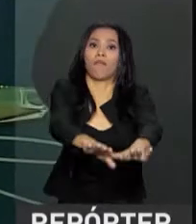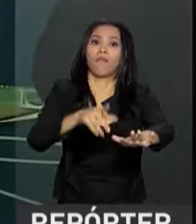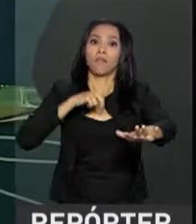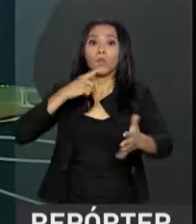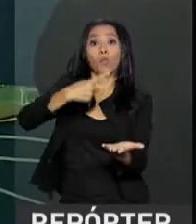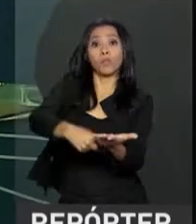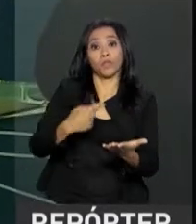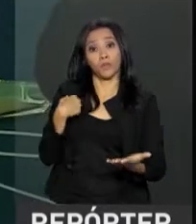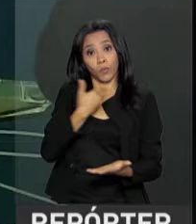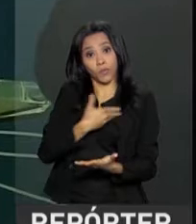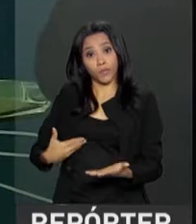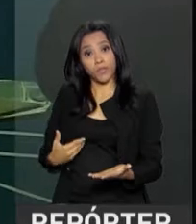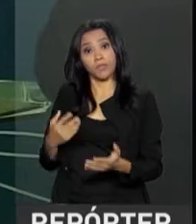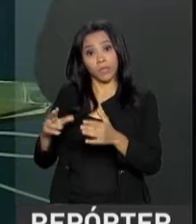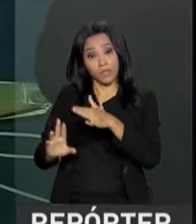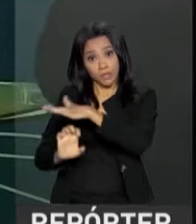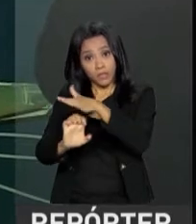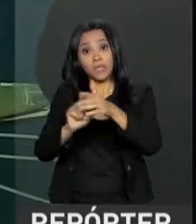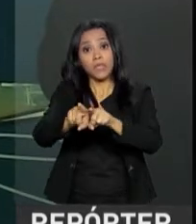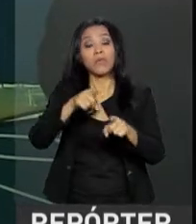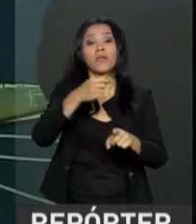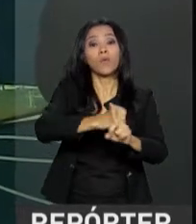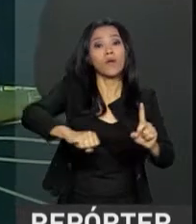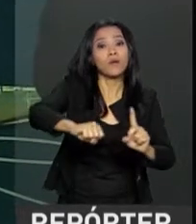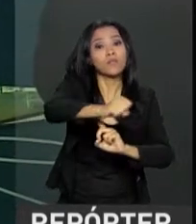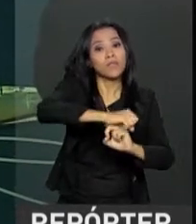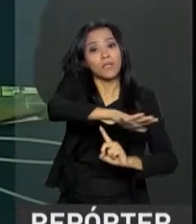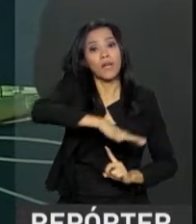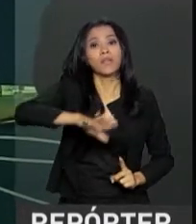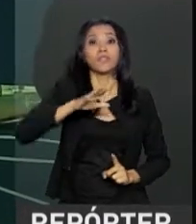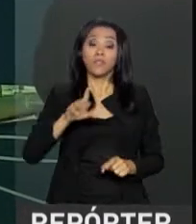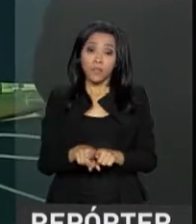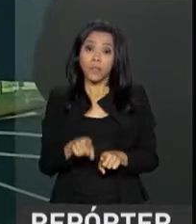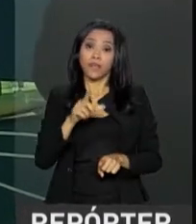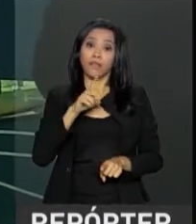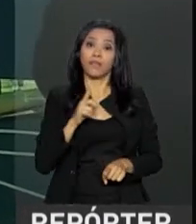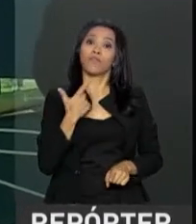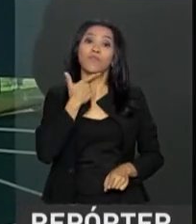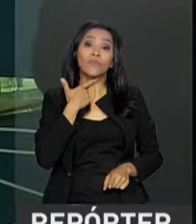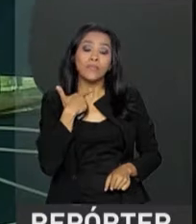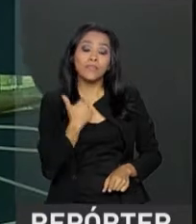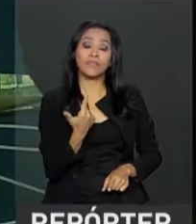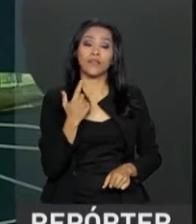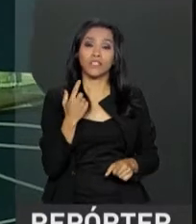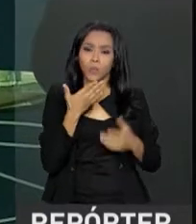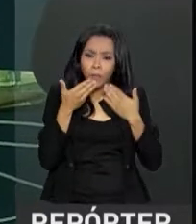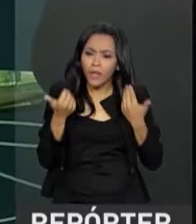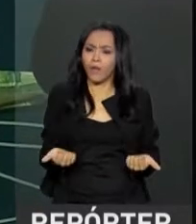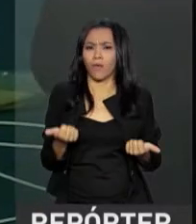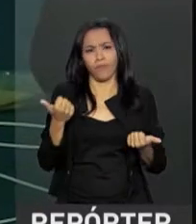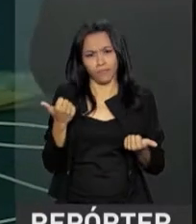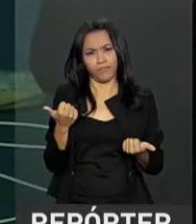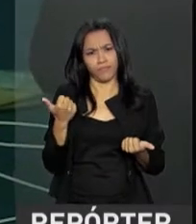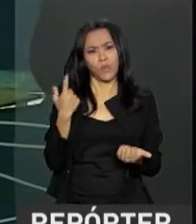com as comunidades e também é possível porque há uma vontade de tornar um ambiente o espaço melhor um compromisso com o